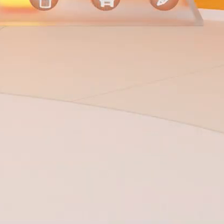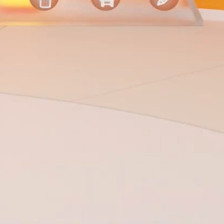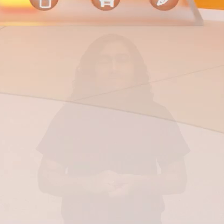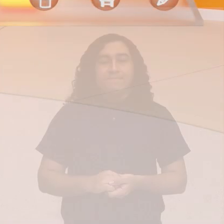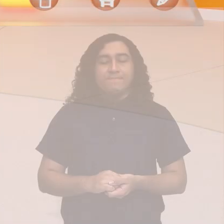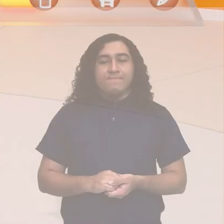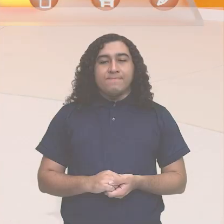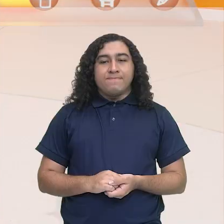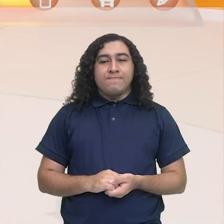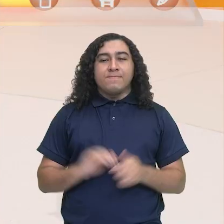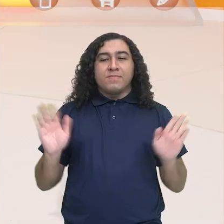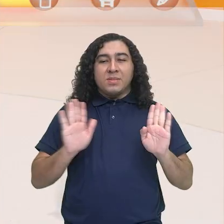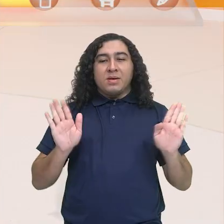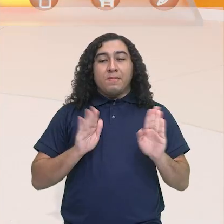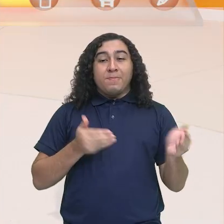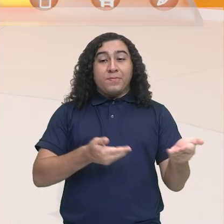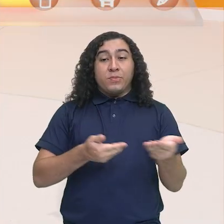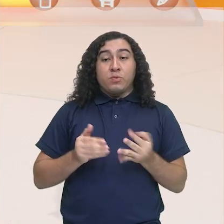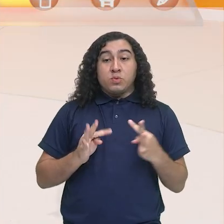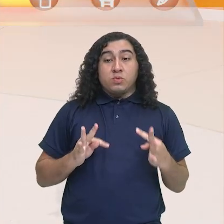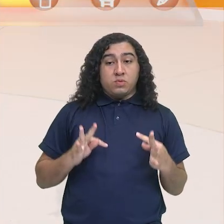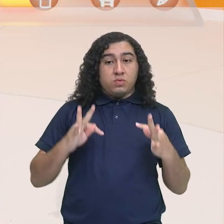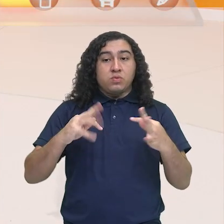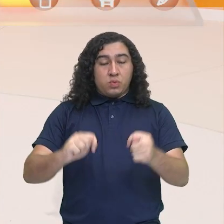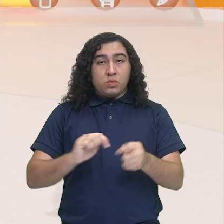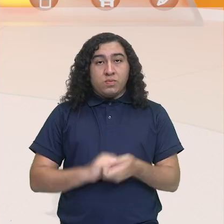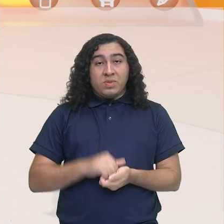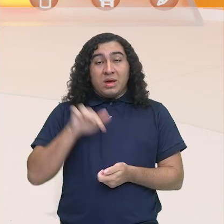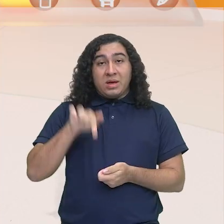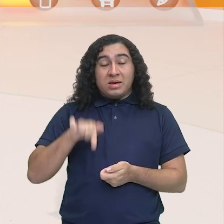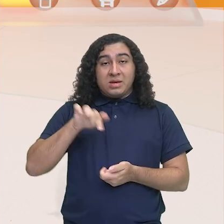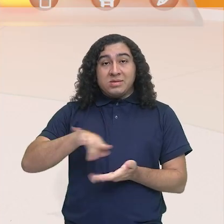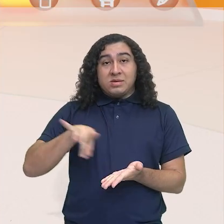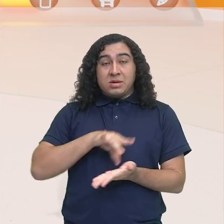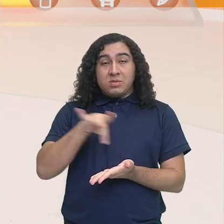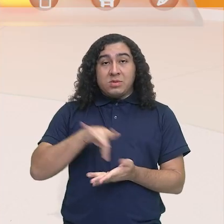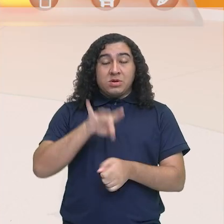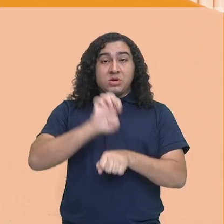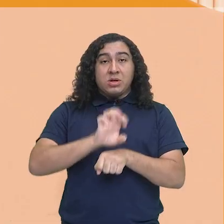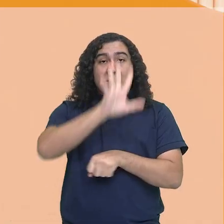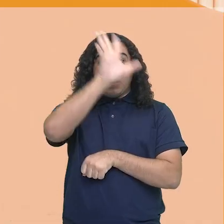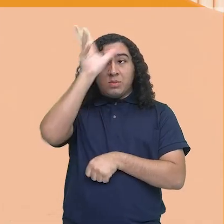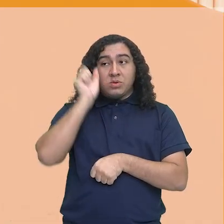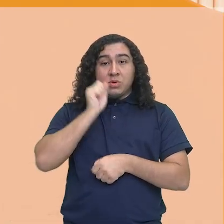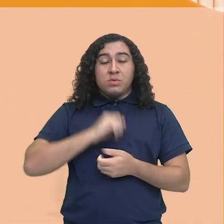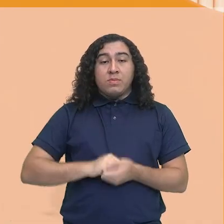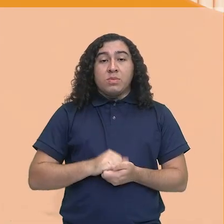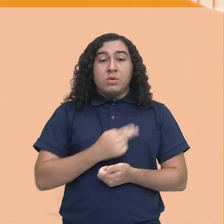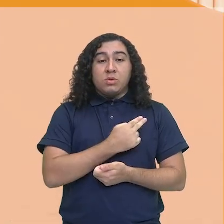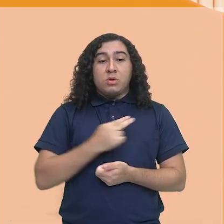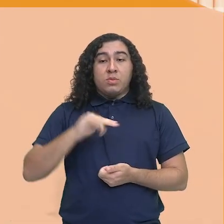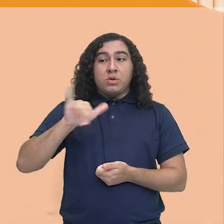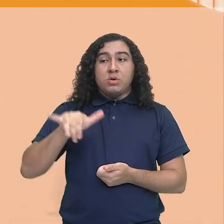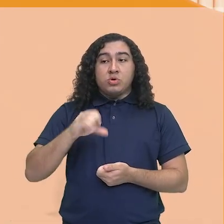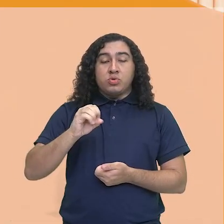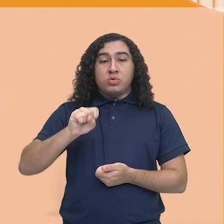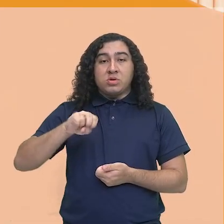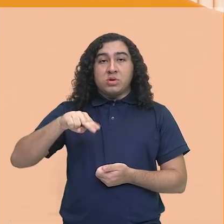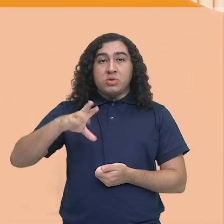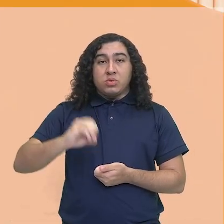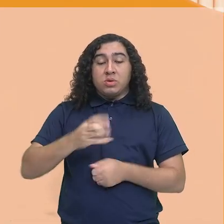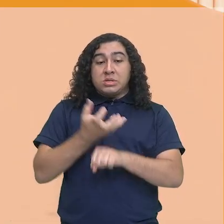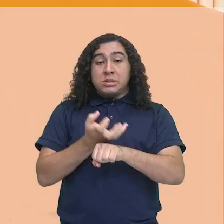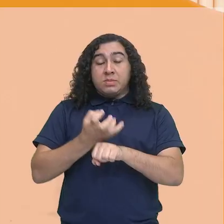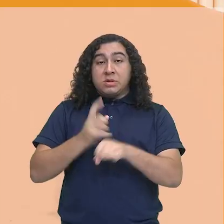Olá, sejam todos e todas muito bem-vindos e bem-vindas ao Centro de Mídia de Educação do Amazonas. Eu sou o professor Josino Malagueta, do